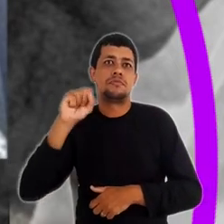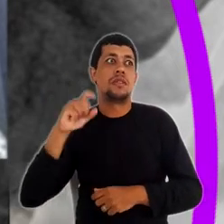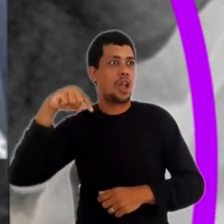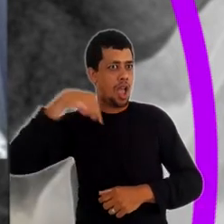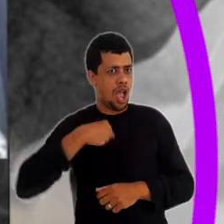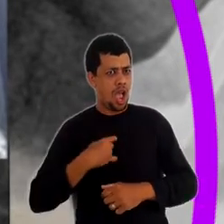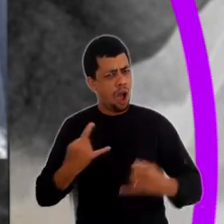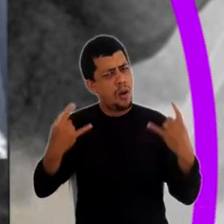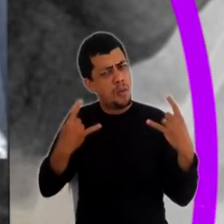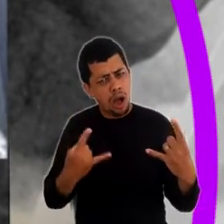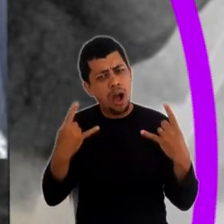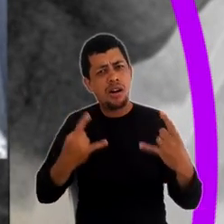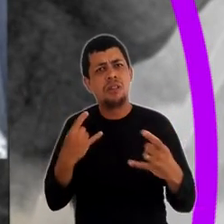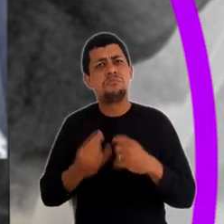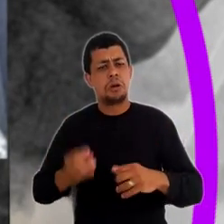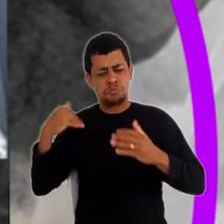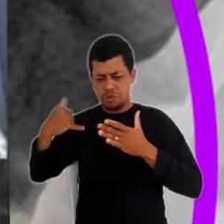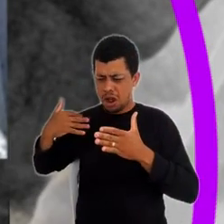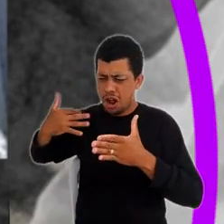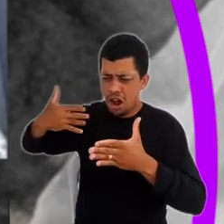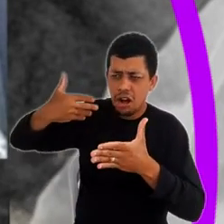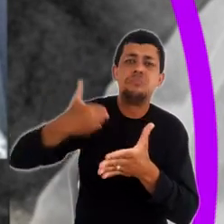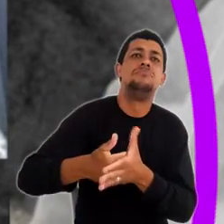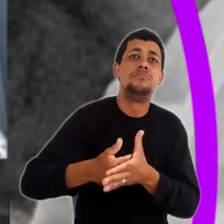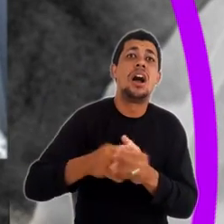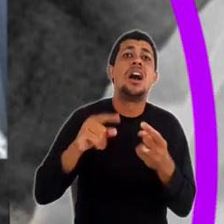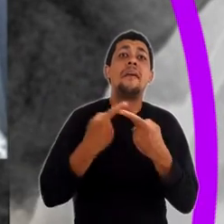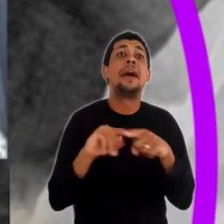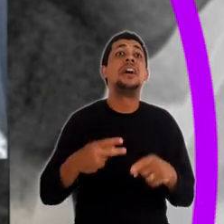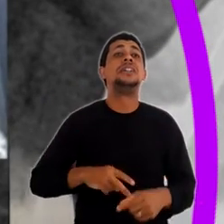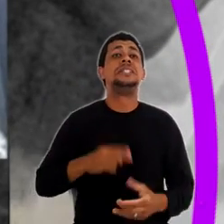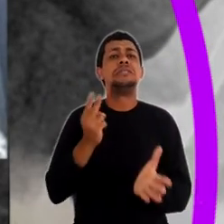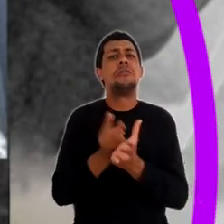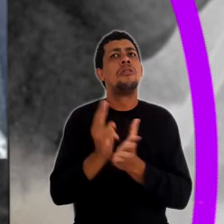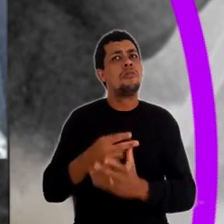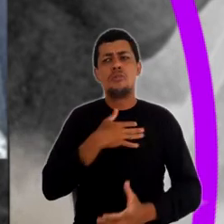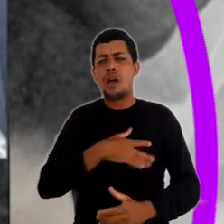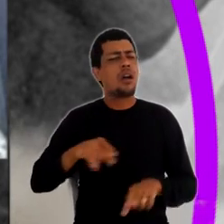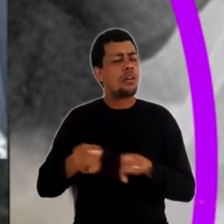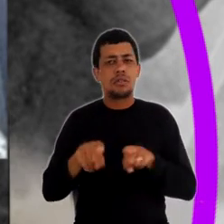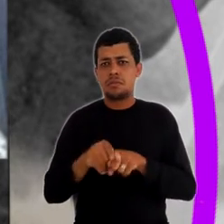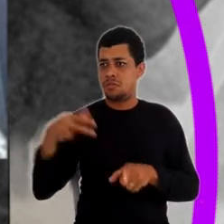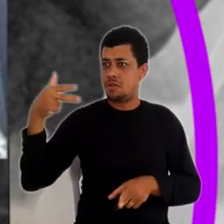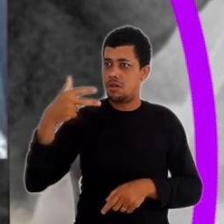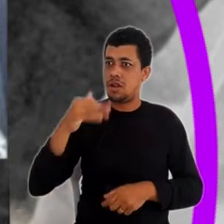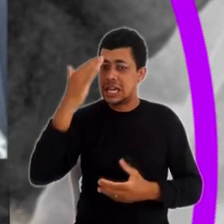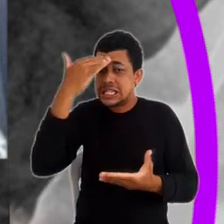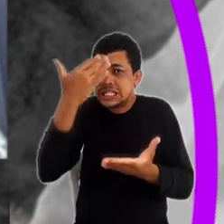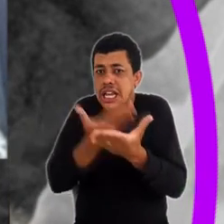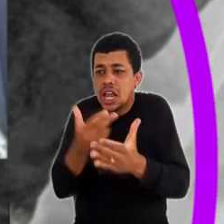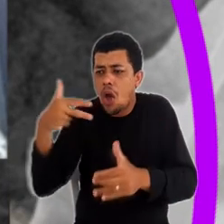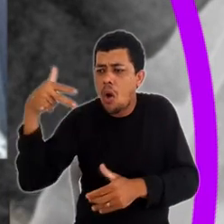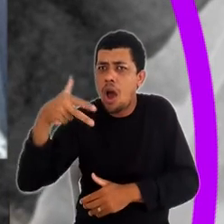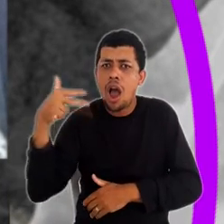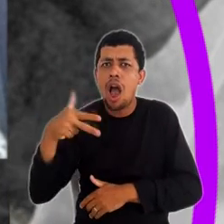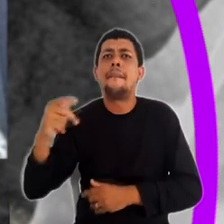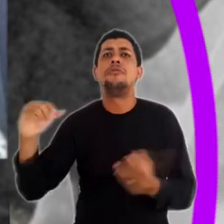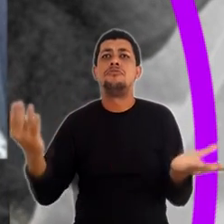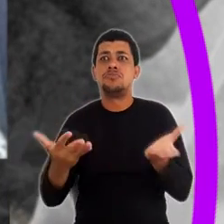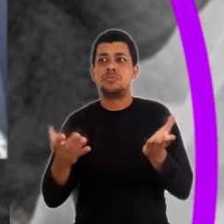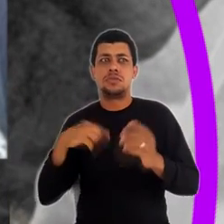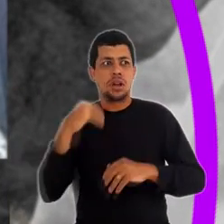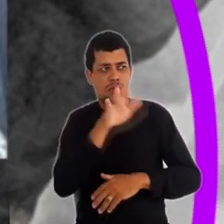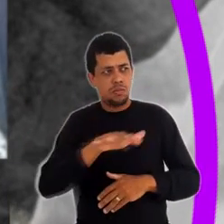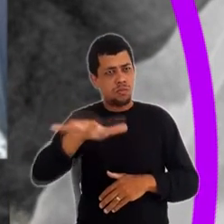eu fui roqueira muito tempo, né? Muito tempo mesmo. Só que sempre gostei de rap também. Eu acredito que o rap,